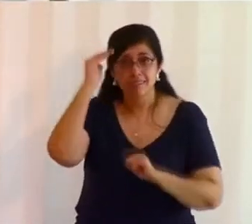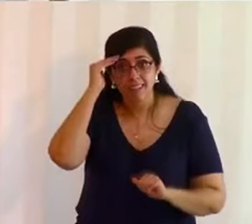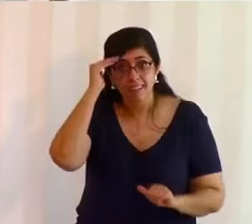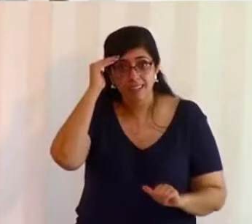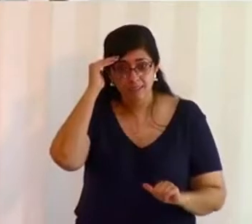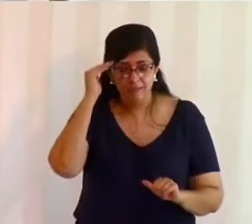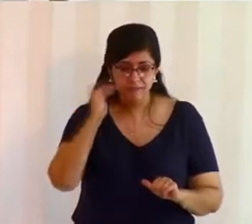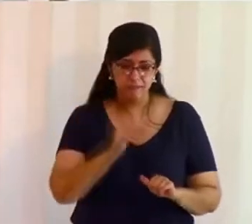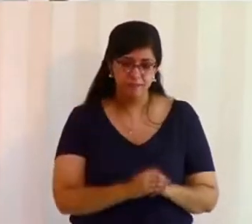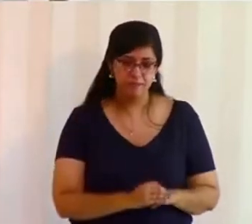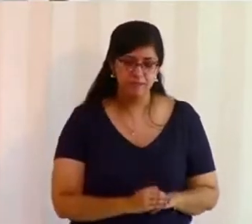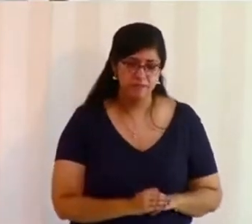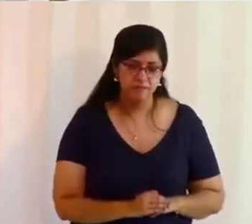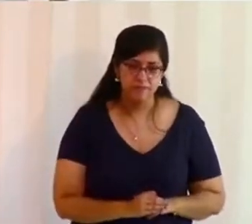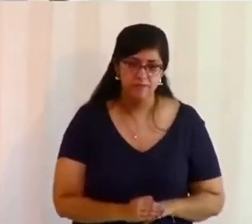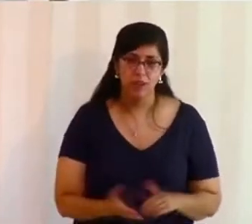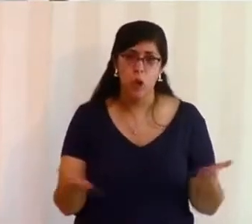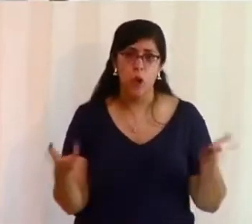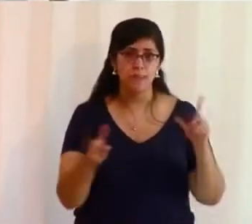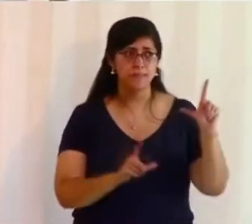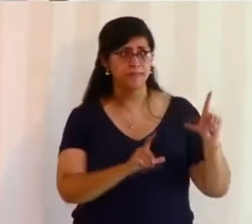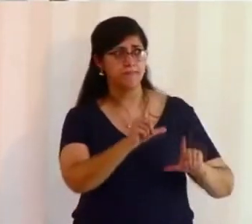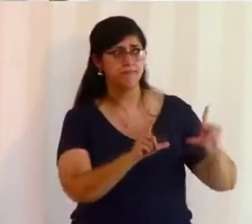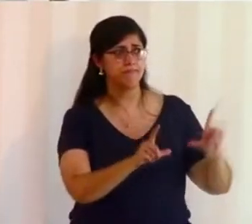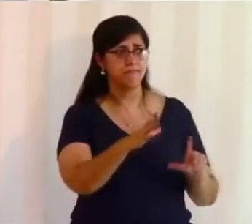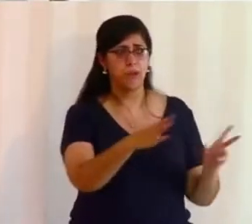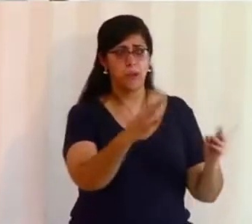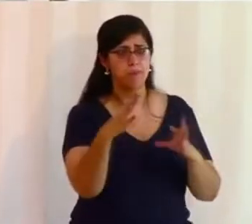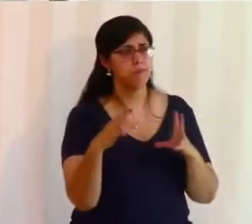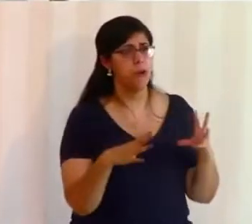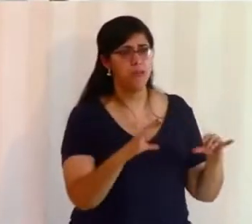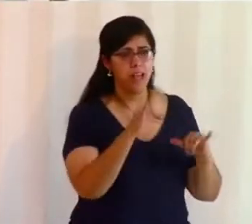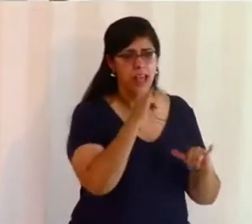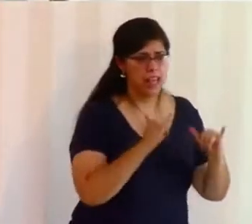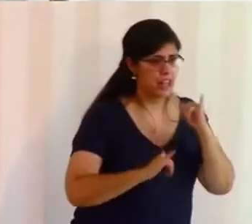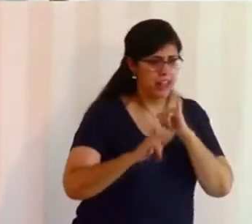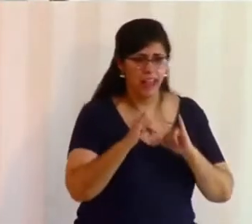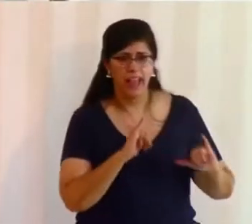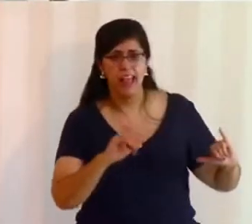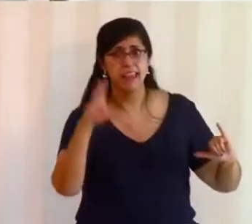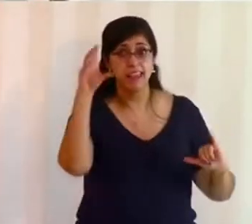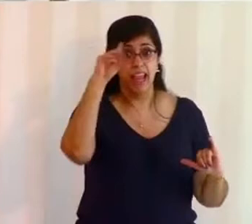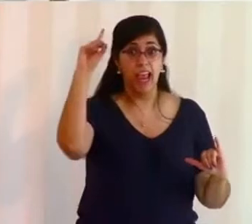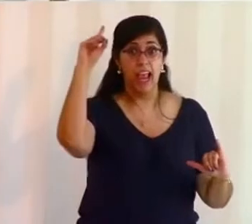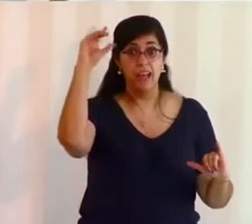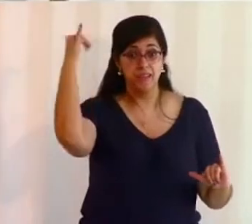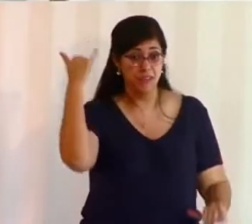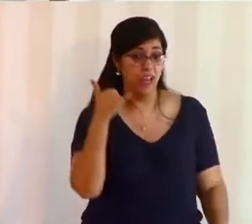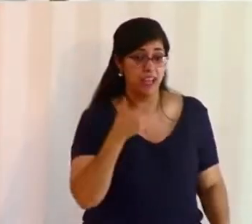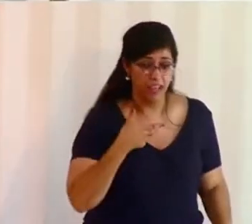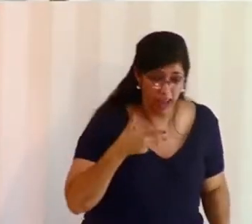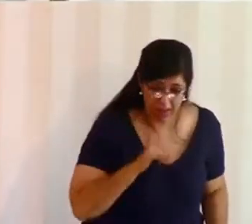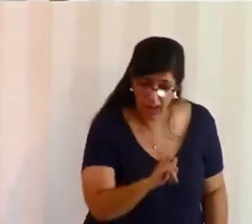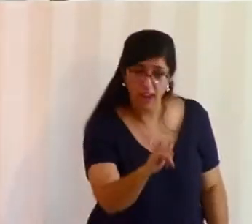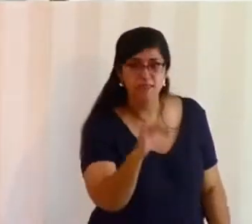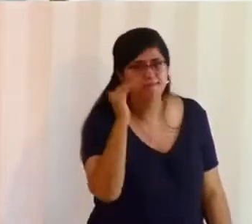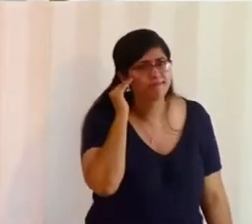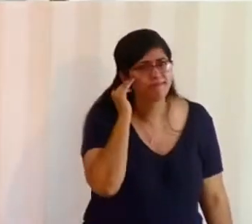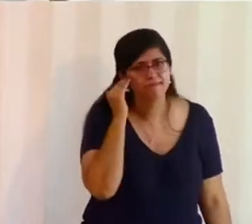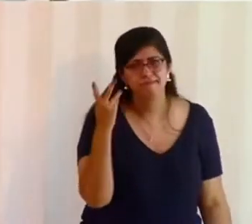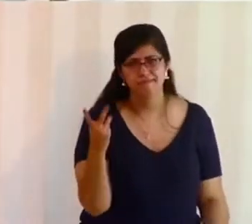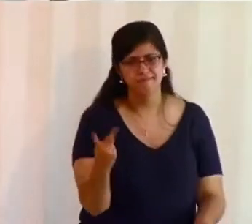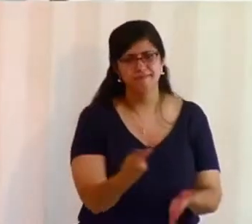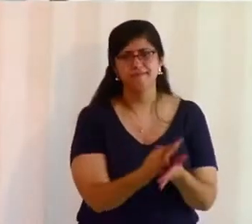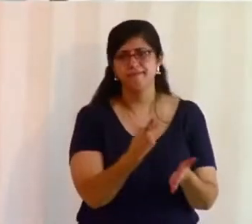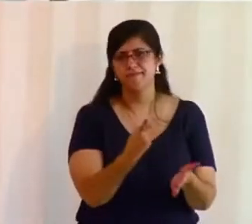esses profetas do século 21 que não são profetas, o Senhor nunca os enviou, nunca os chamou. Mas não se iludam também, que o